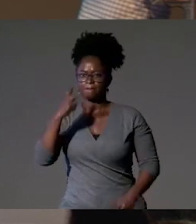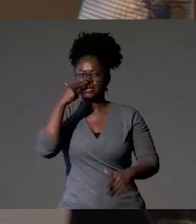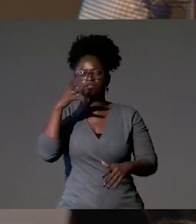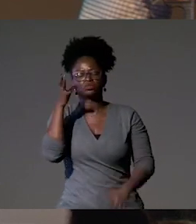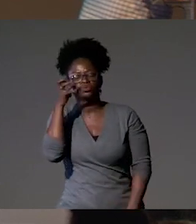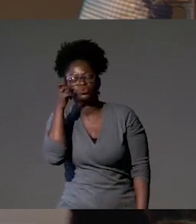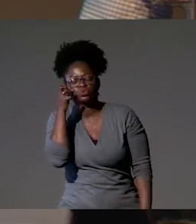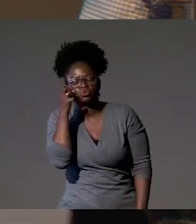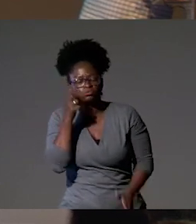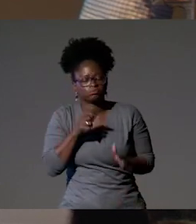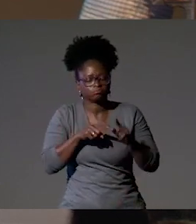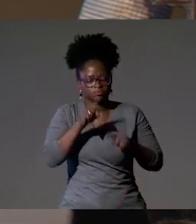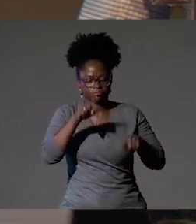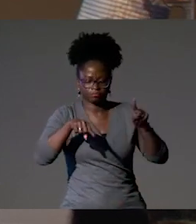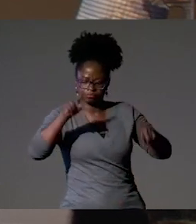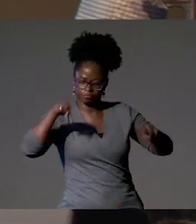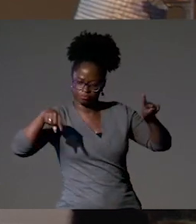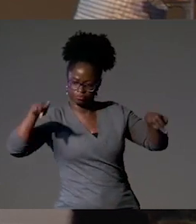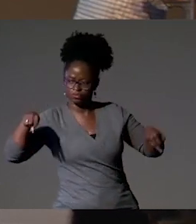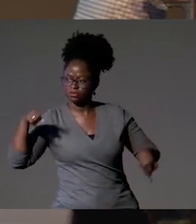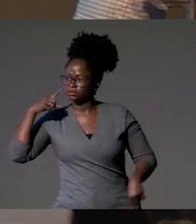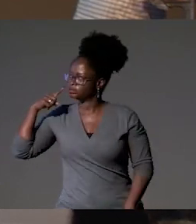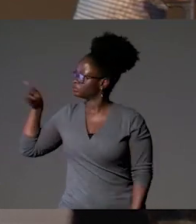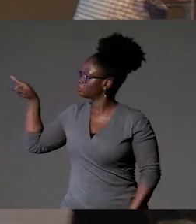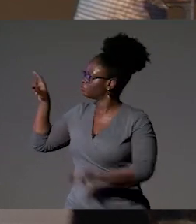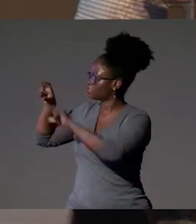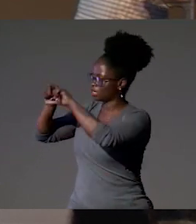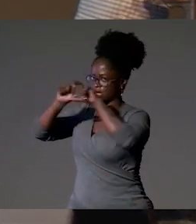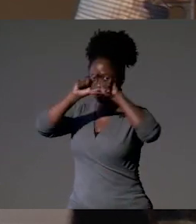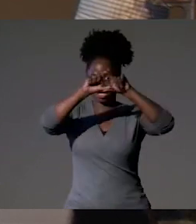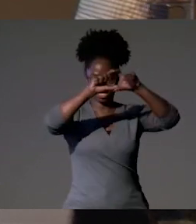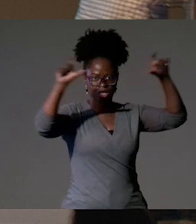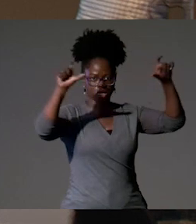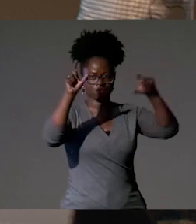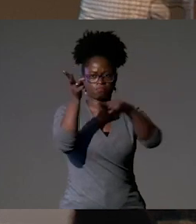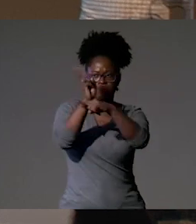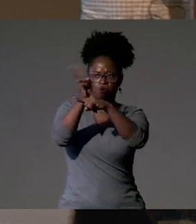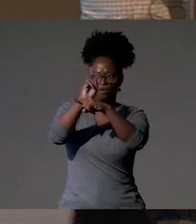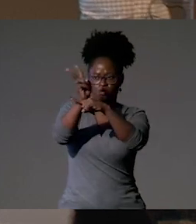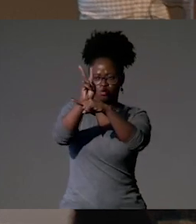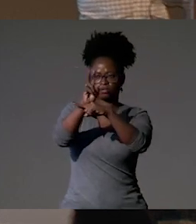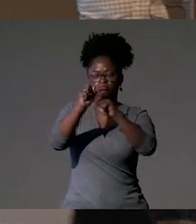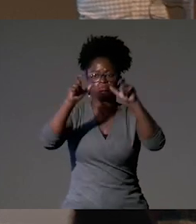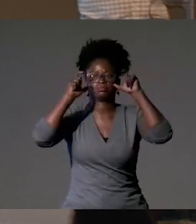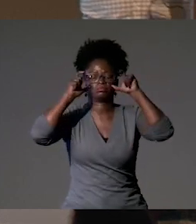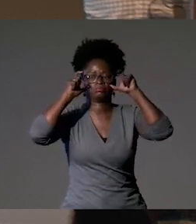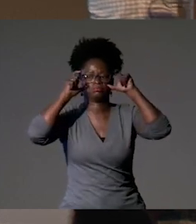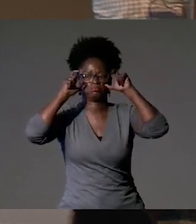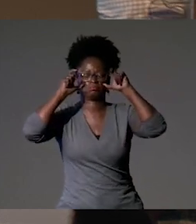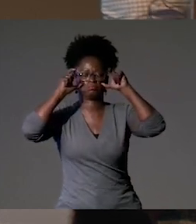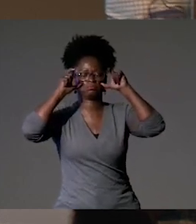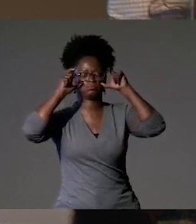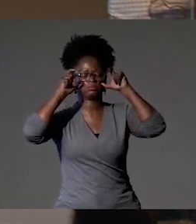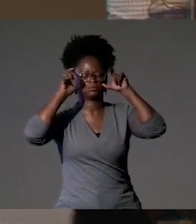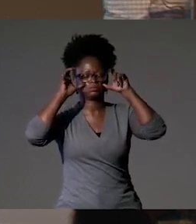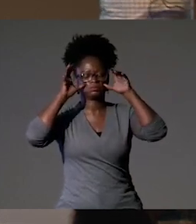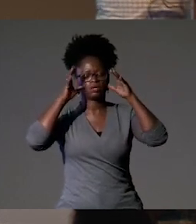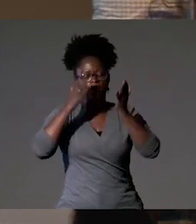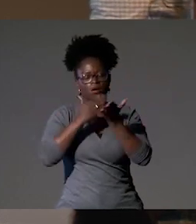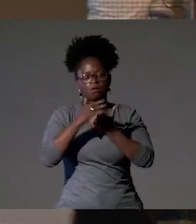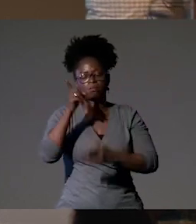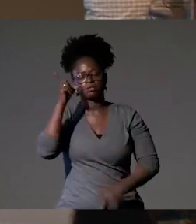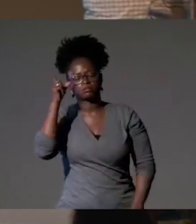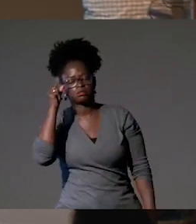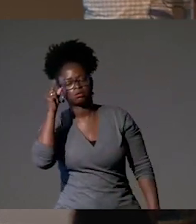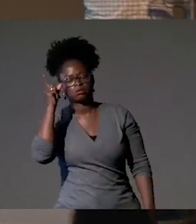pessoa. Quando vocês veem ali em cima, é de vigilância, a pessoa está acordada. E aí, quando ela começa a dormir,